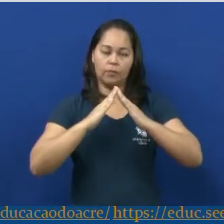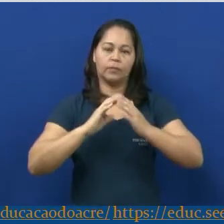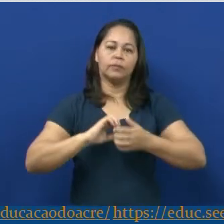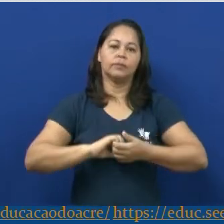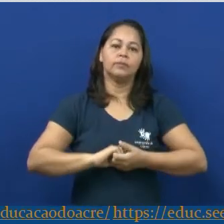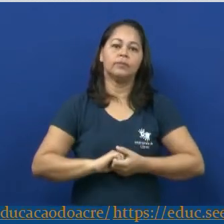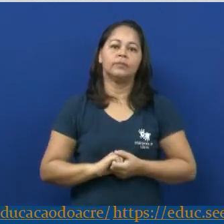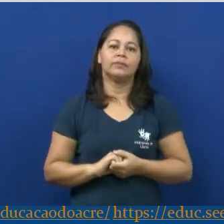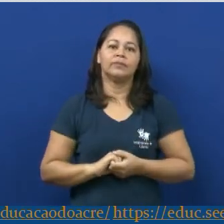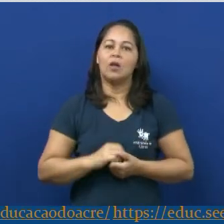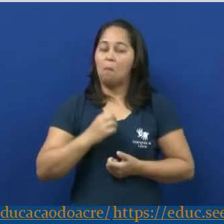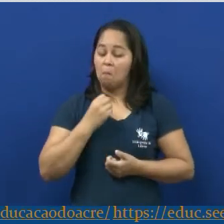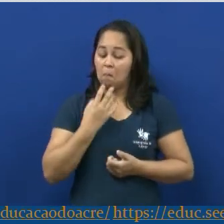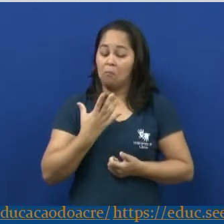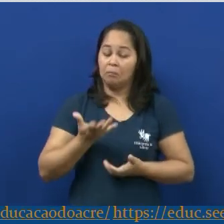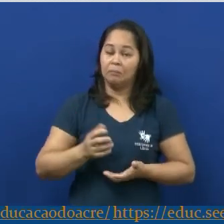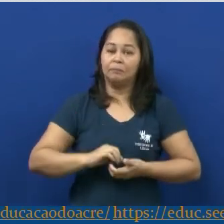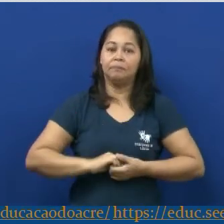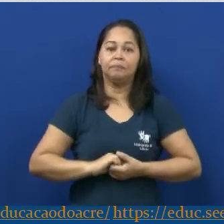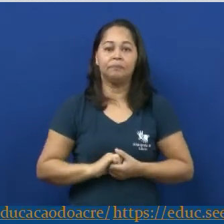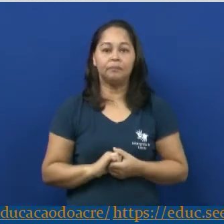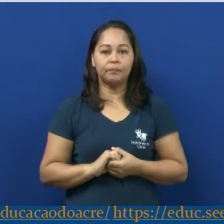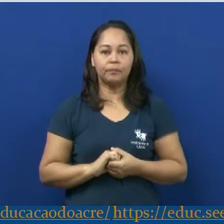uma coisa boa